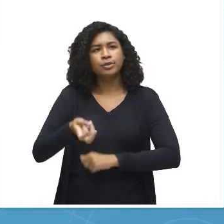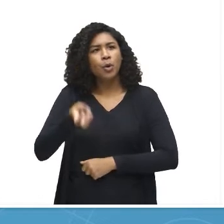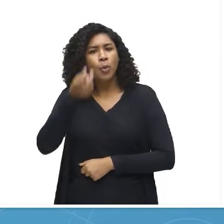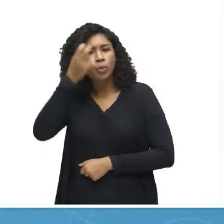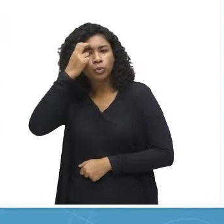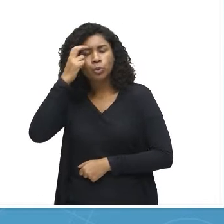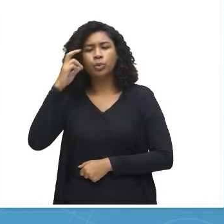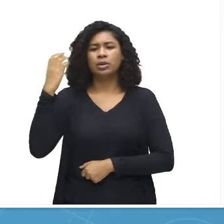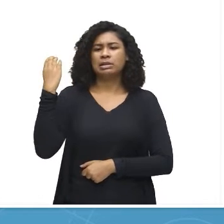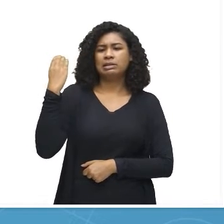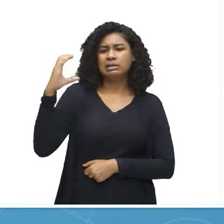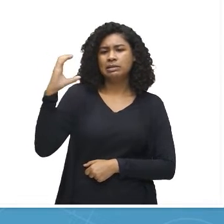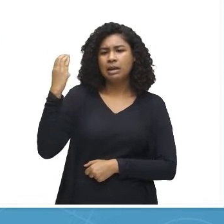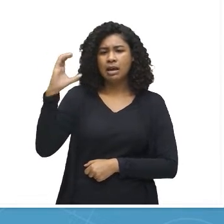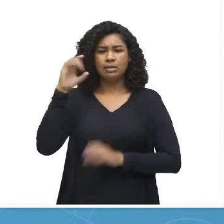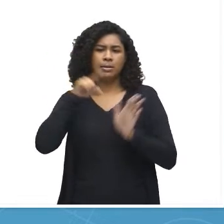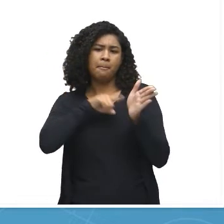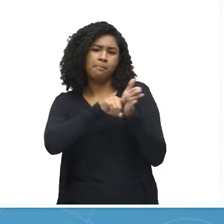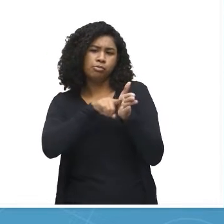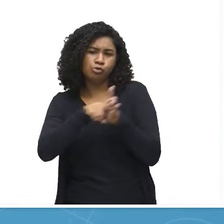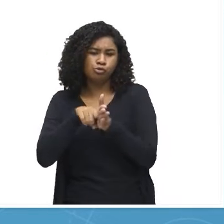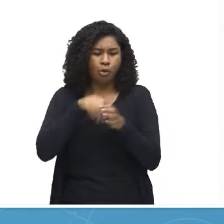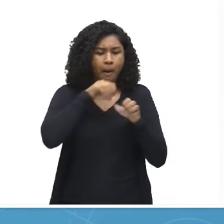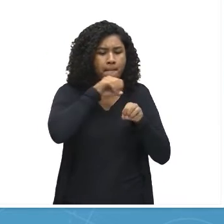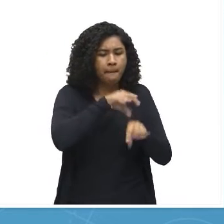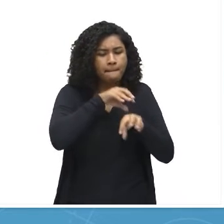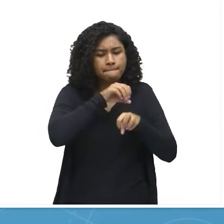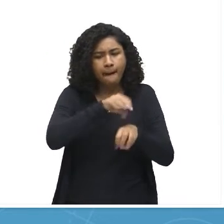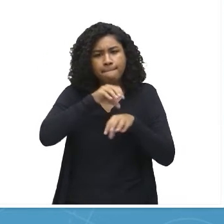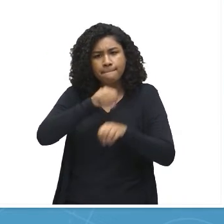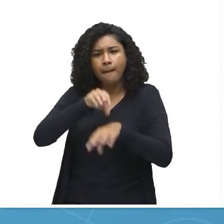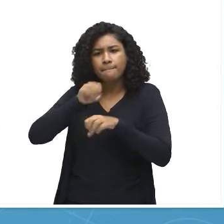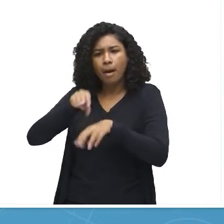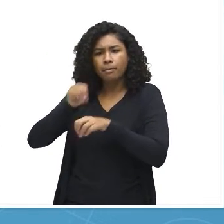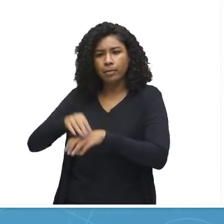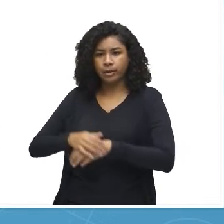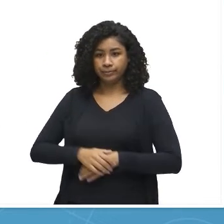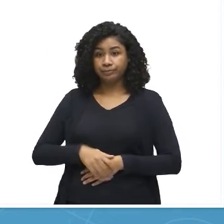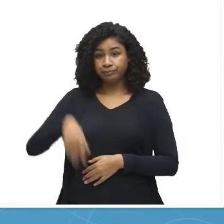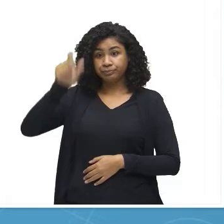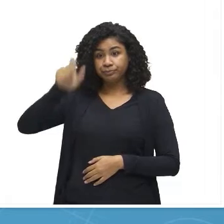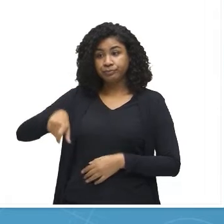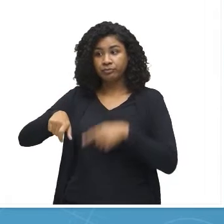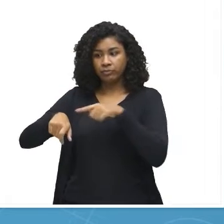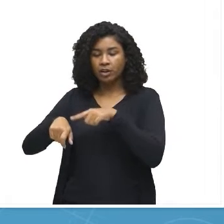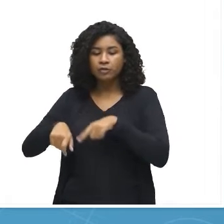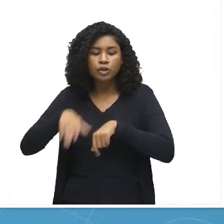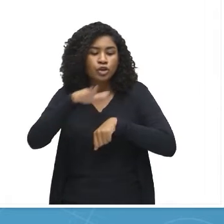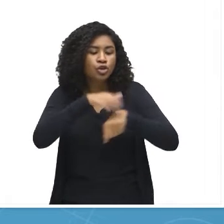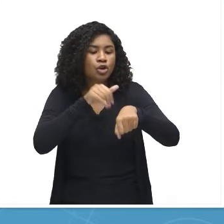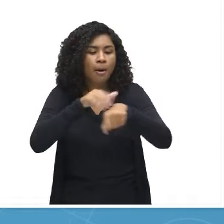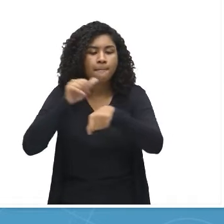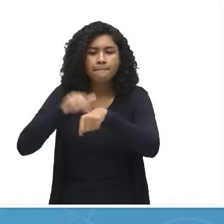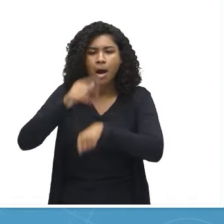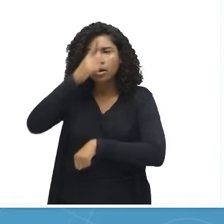da ciência, certo? O Carlos Magno, ele vai reunir todos os intelectuais da época, os maiores, o que